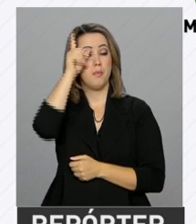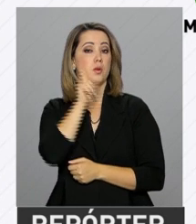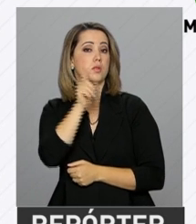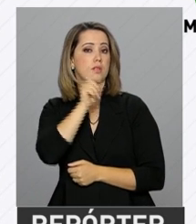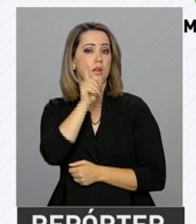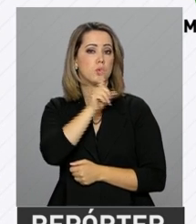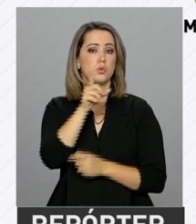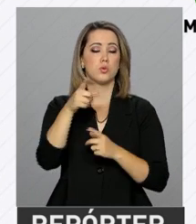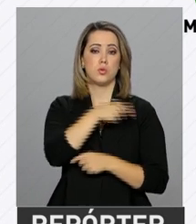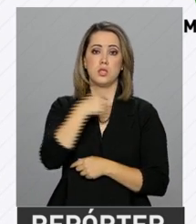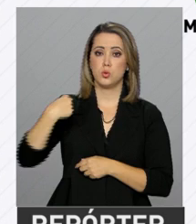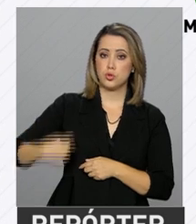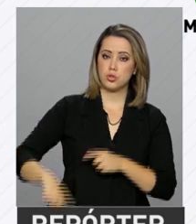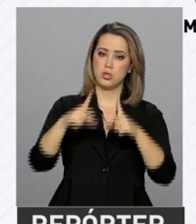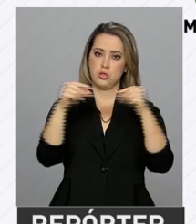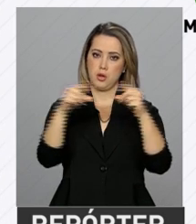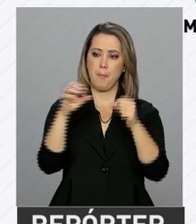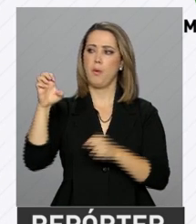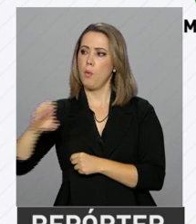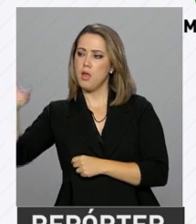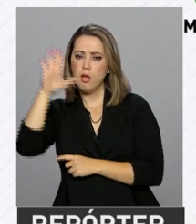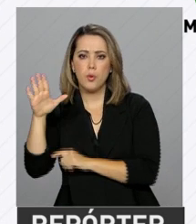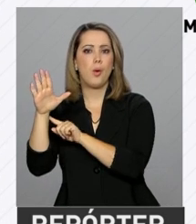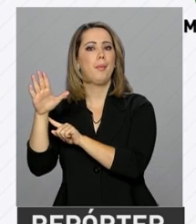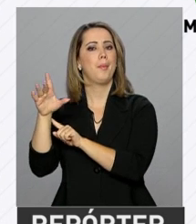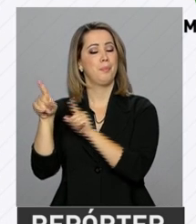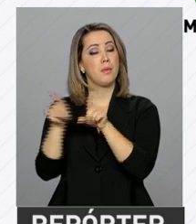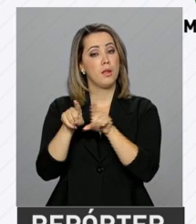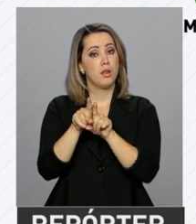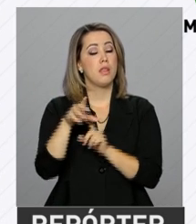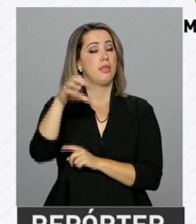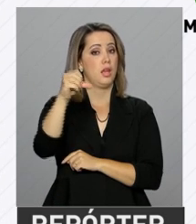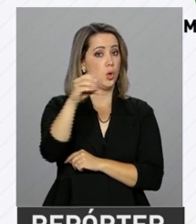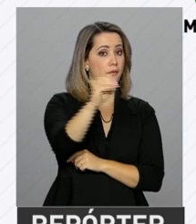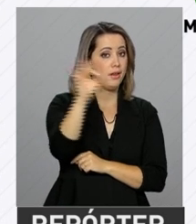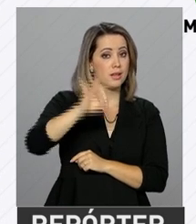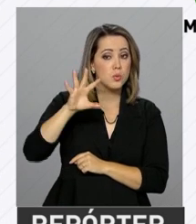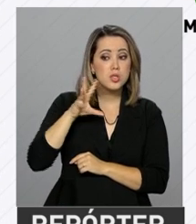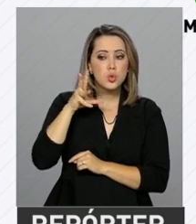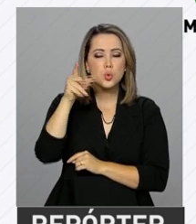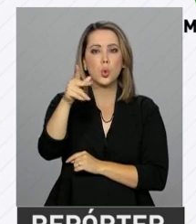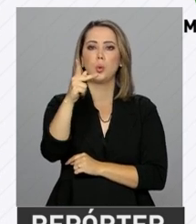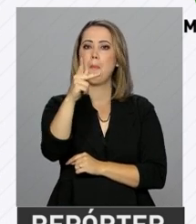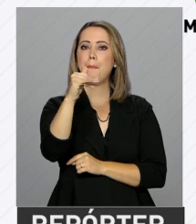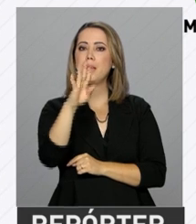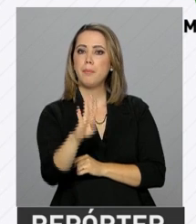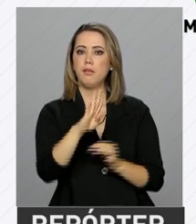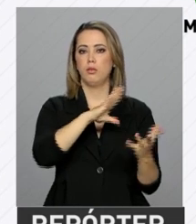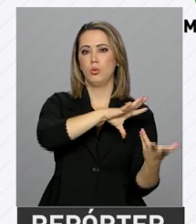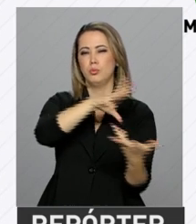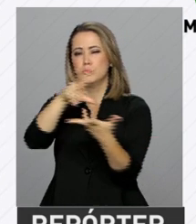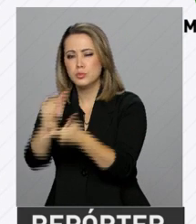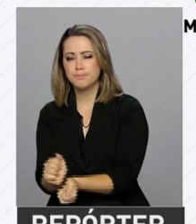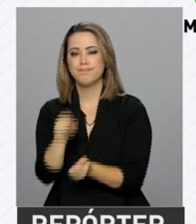China e Japão e a União Europeia os países do grupo detém 90% do produto interno bruto Mundial são